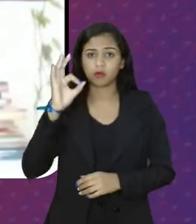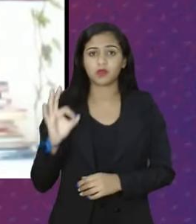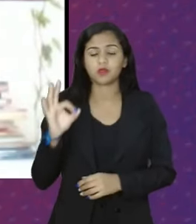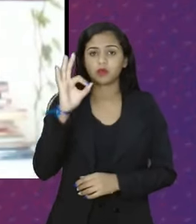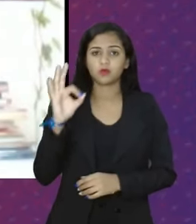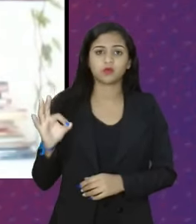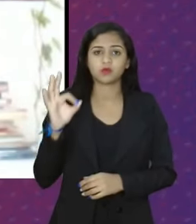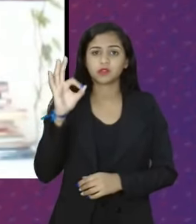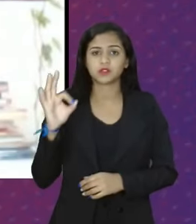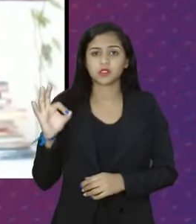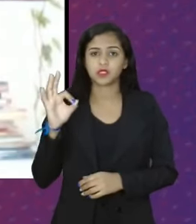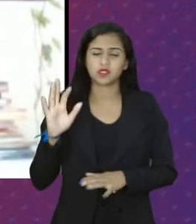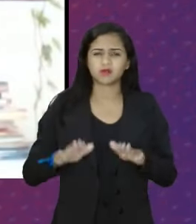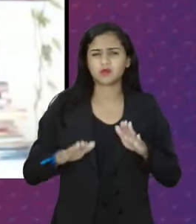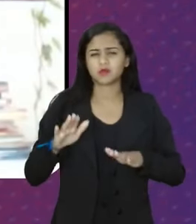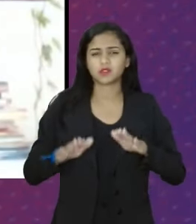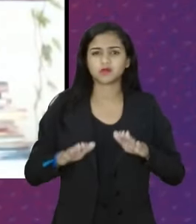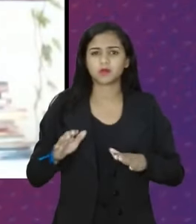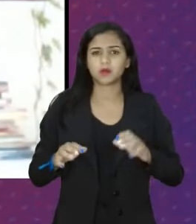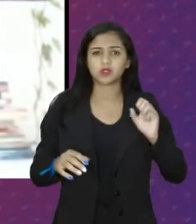84%, mais ou menos,